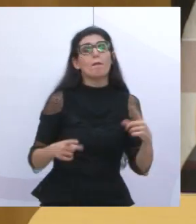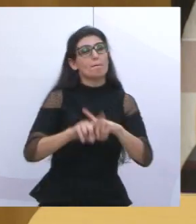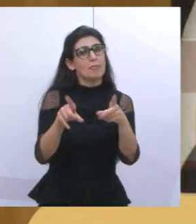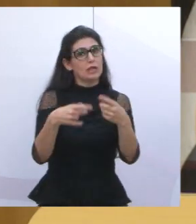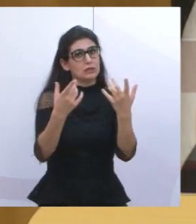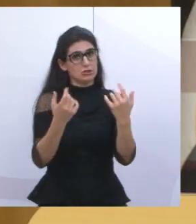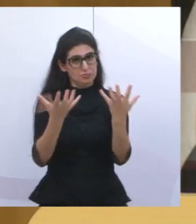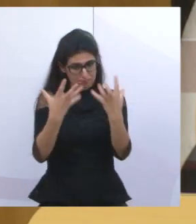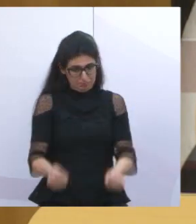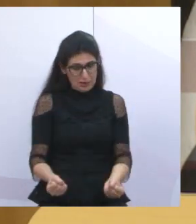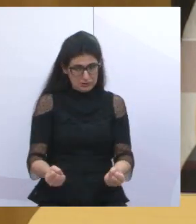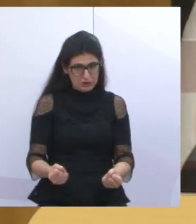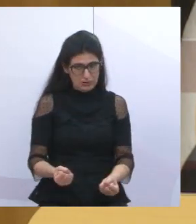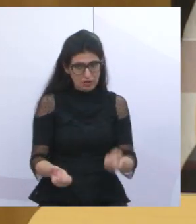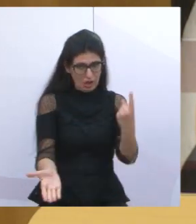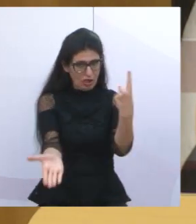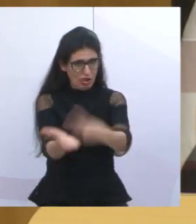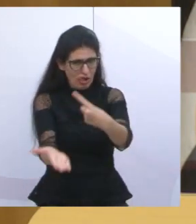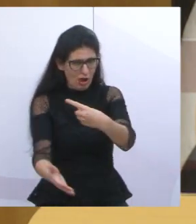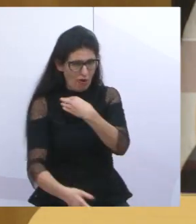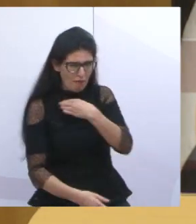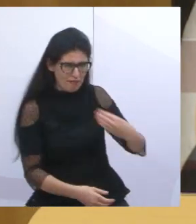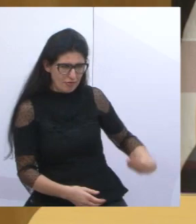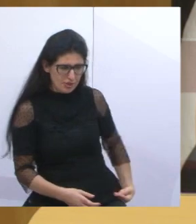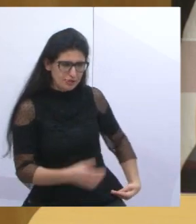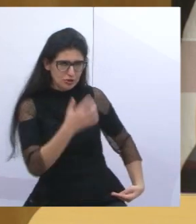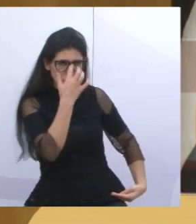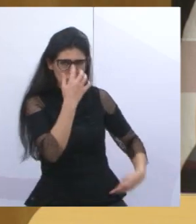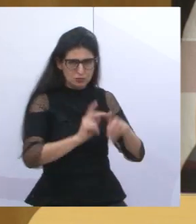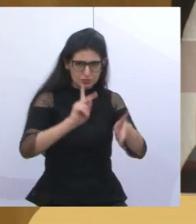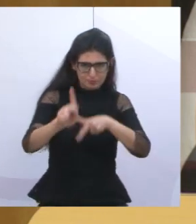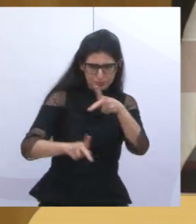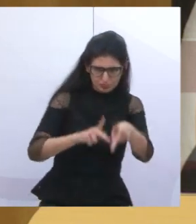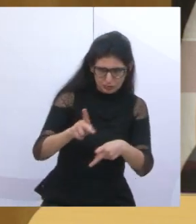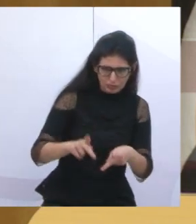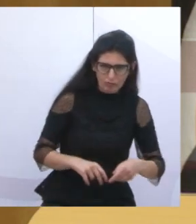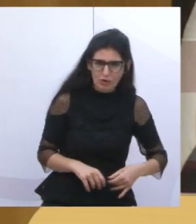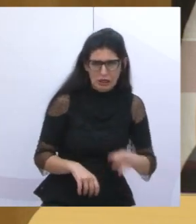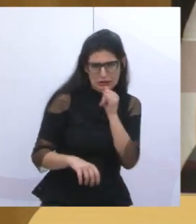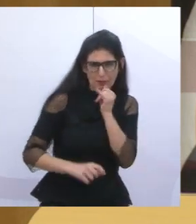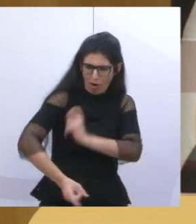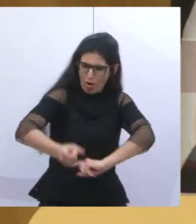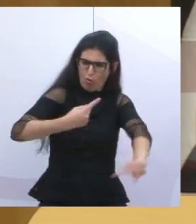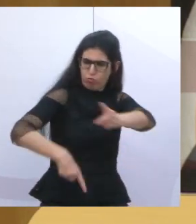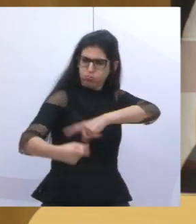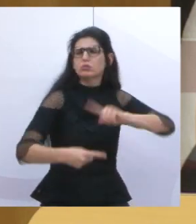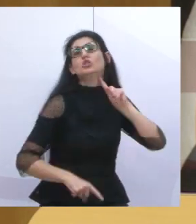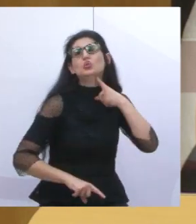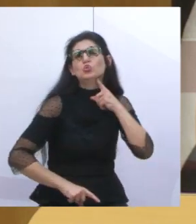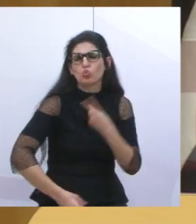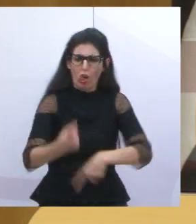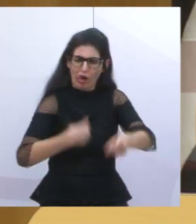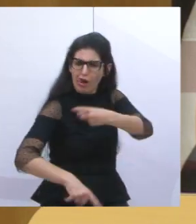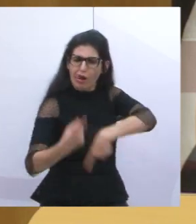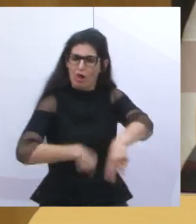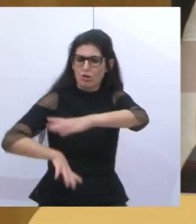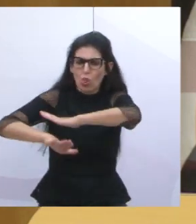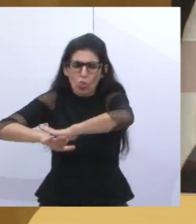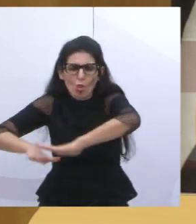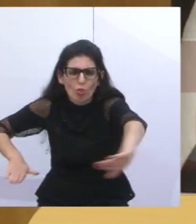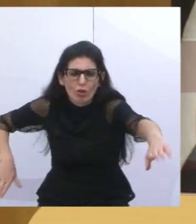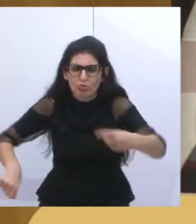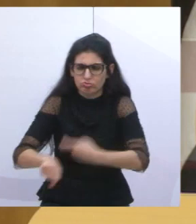população, uma parceria com o poder público para levar obras de drenagem, pavimentação,